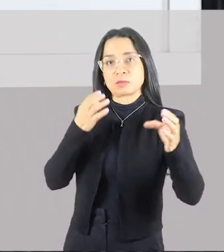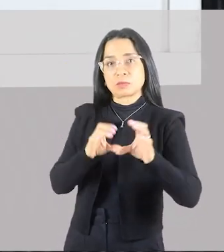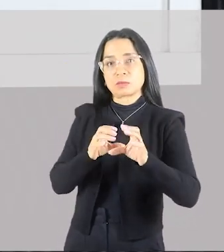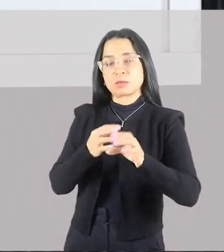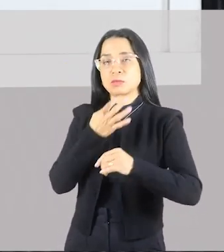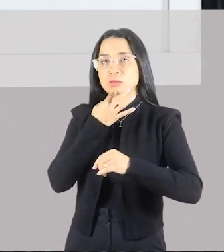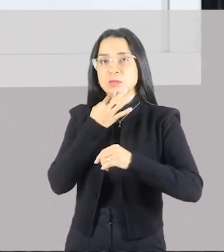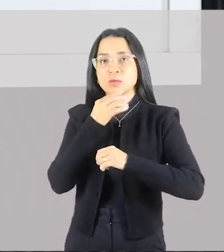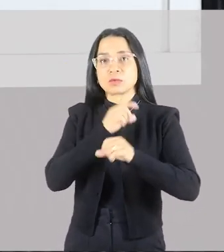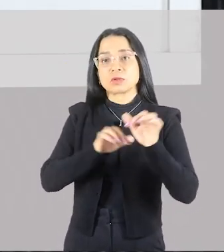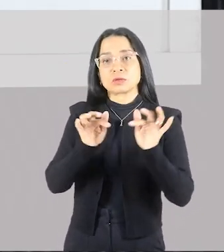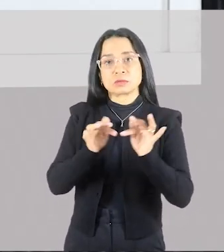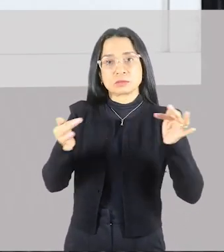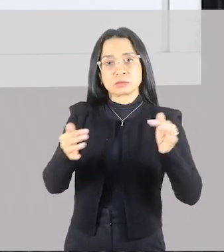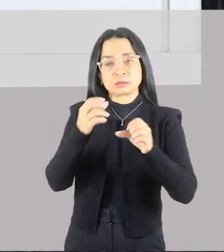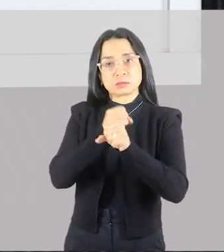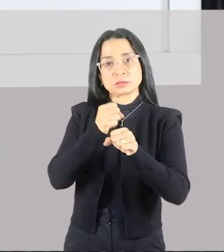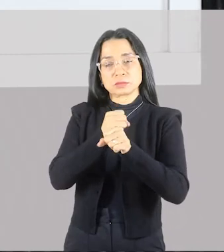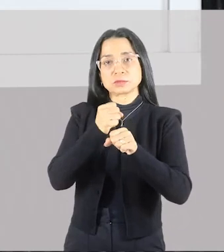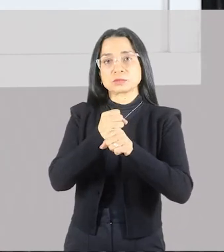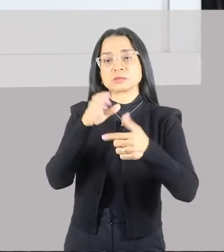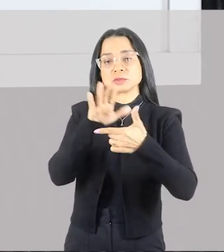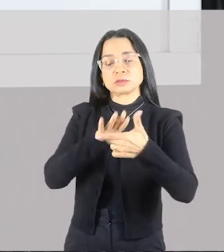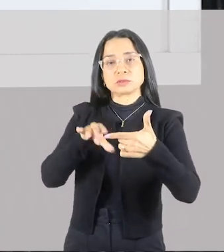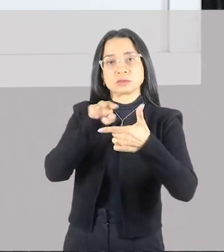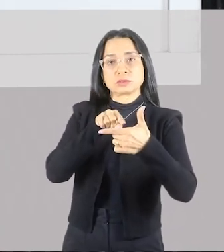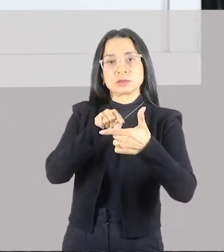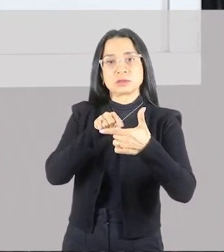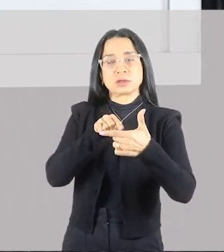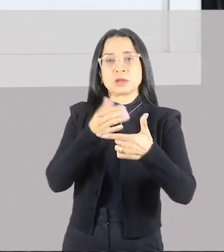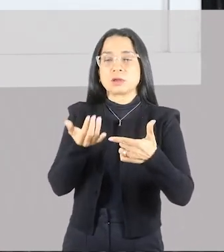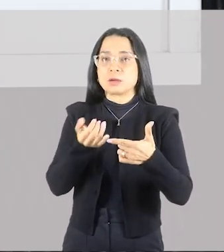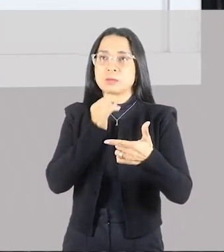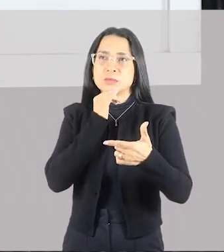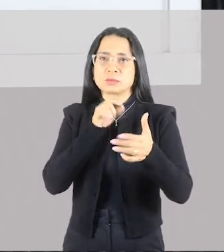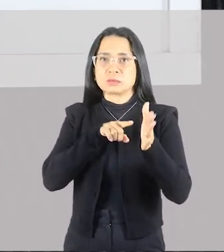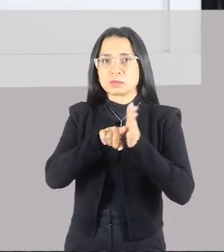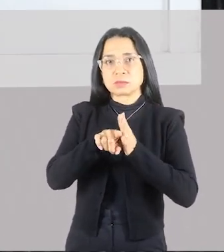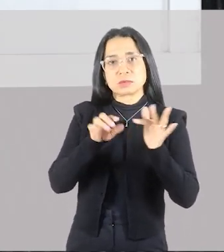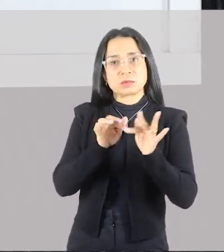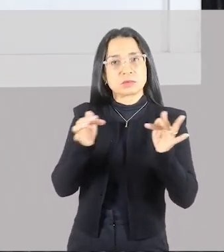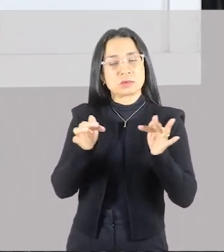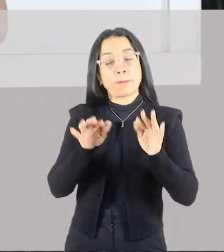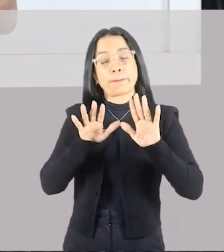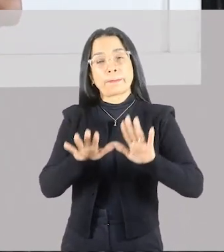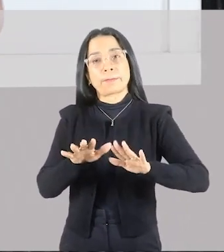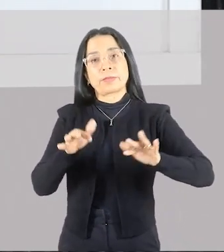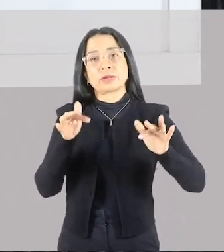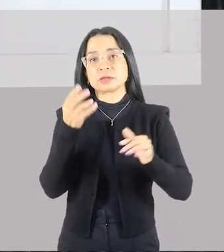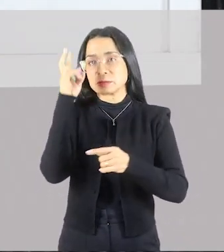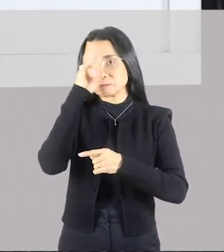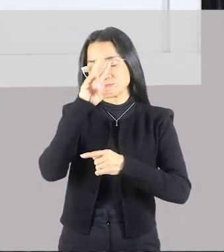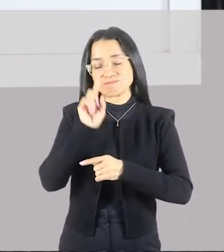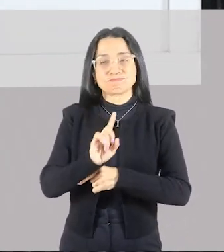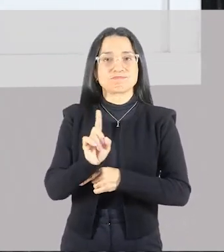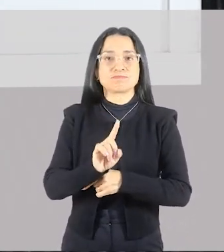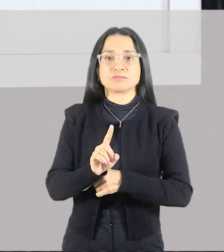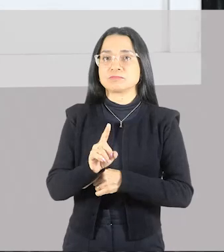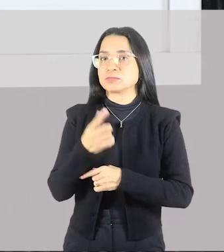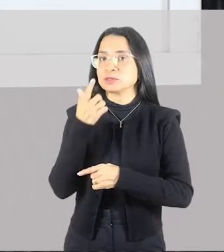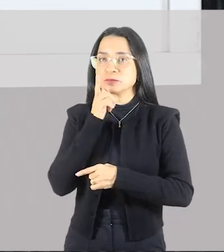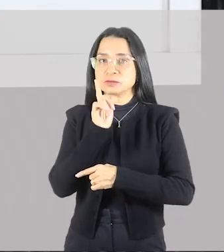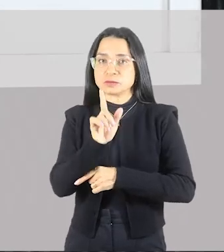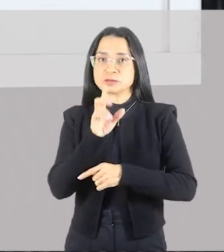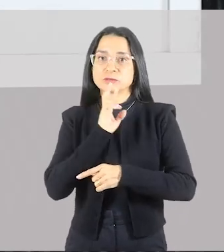para calcular a área dessas figuras. Porque a questão é simples, mas se você não lembra da fórmula, você não consegue responder a